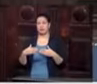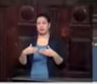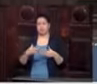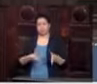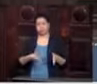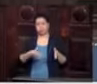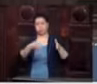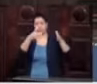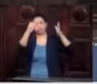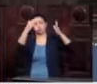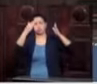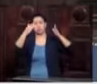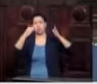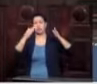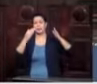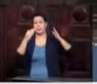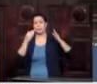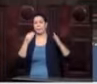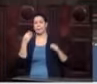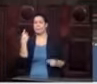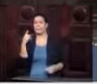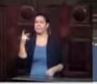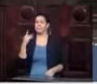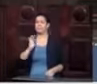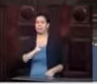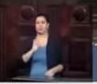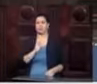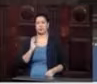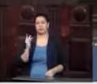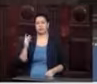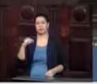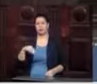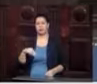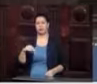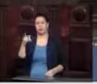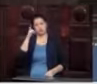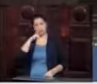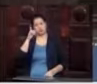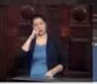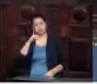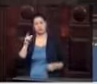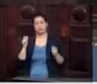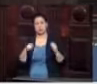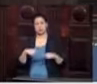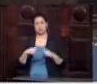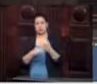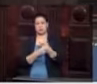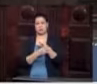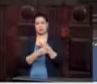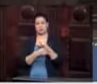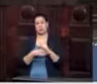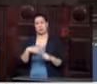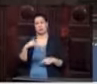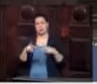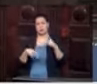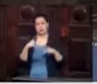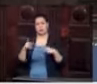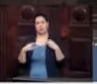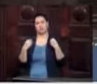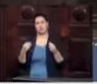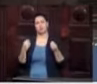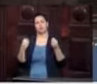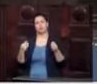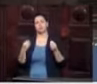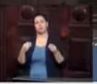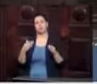torre blindada, o policial militar vai poder dar segurança à população. Como é que ele vai